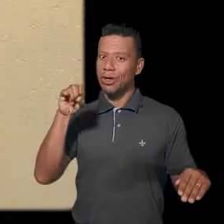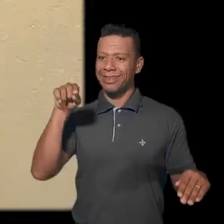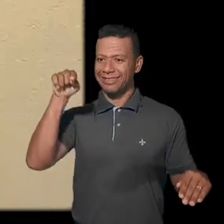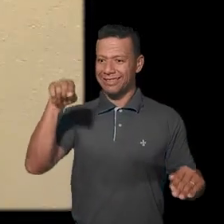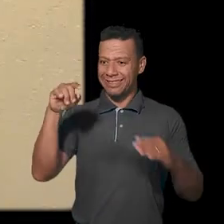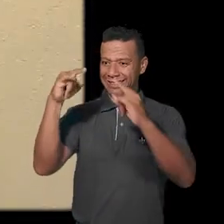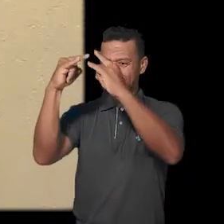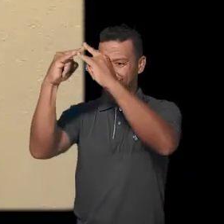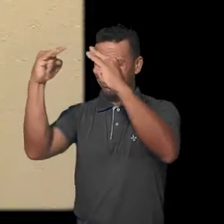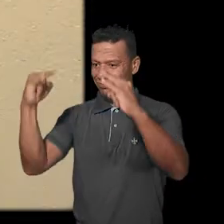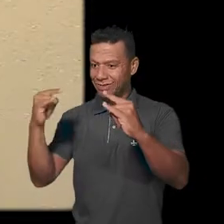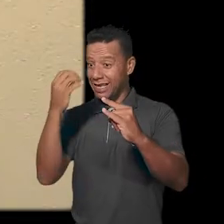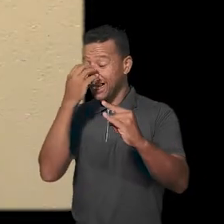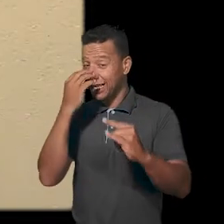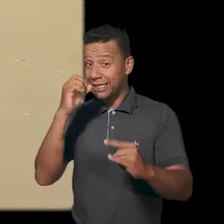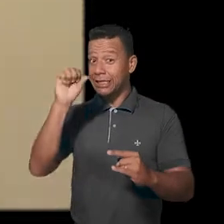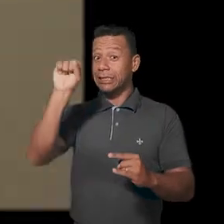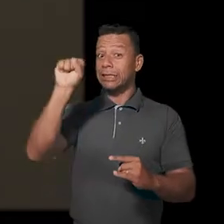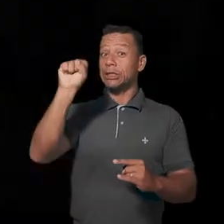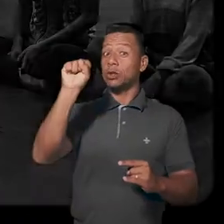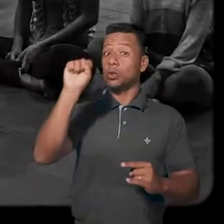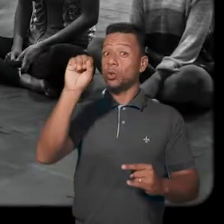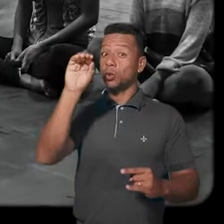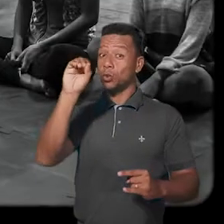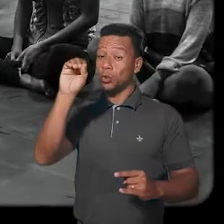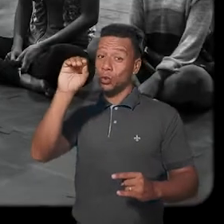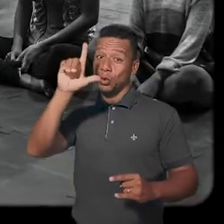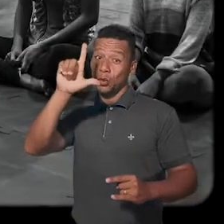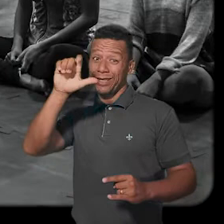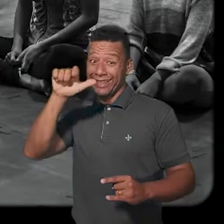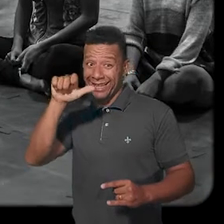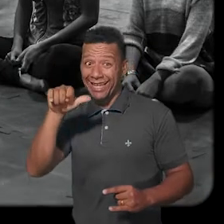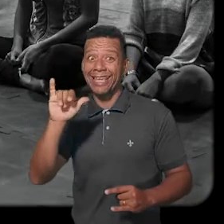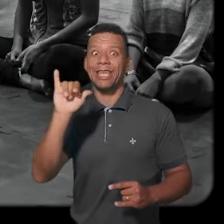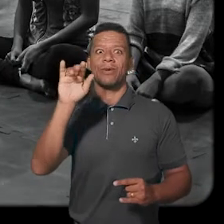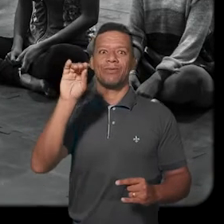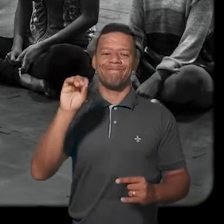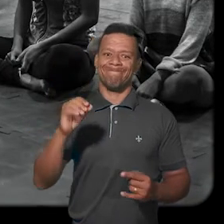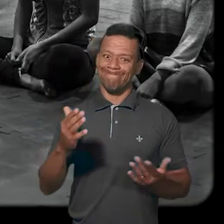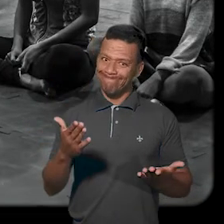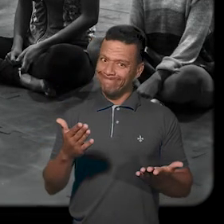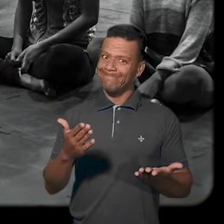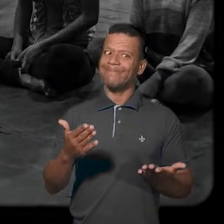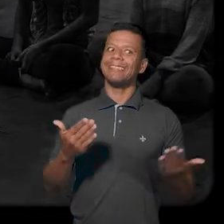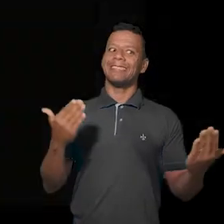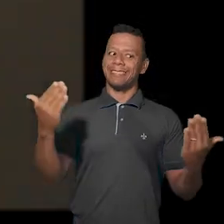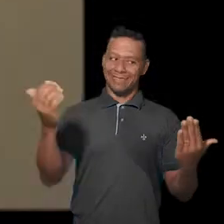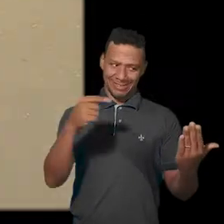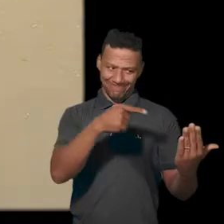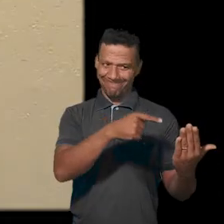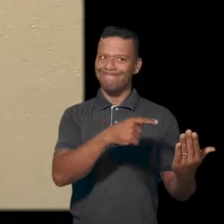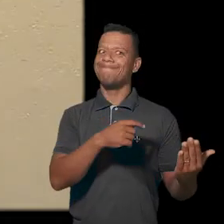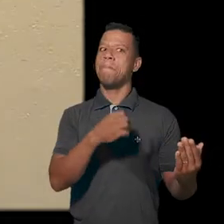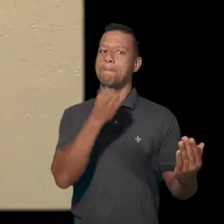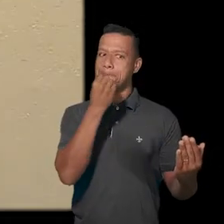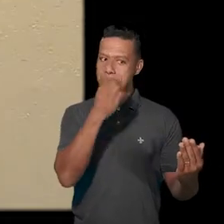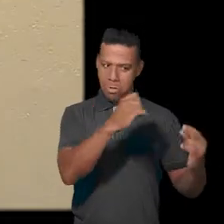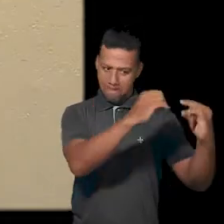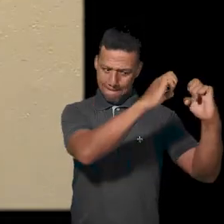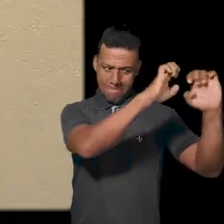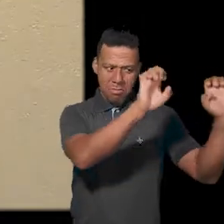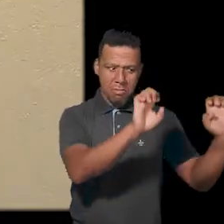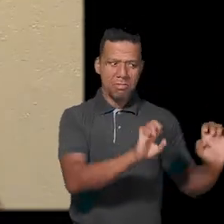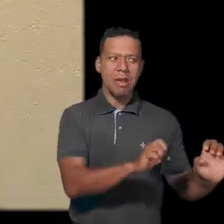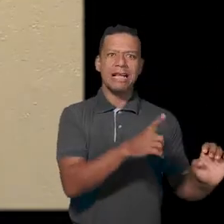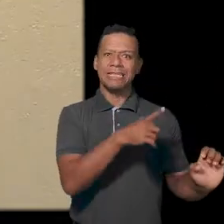Soleil. Para vocês terem noção de como o espaço do da Juve, ele é bem estruturado,